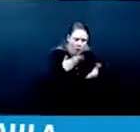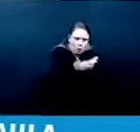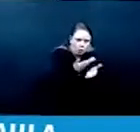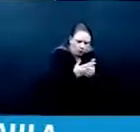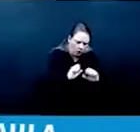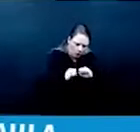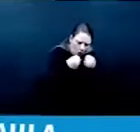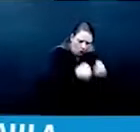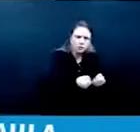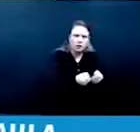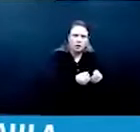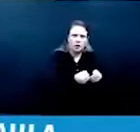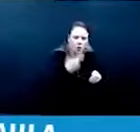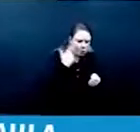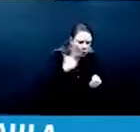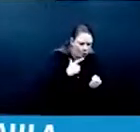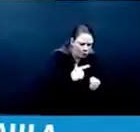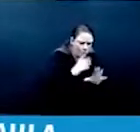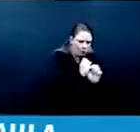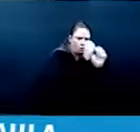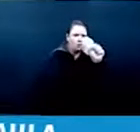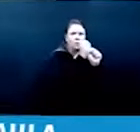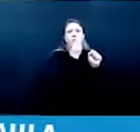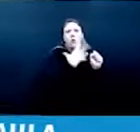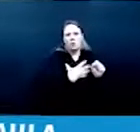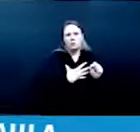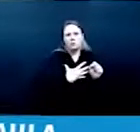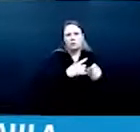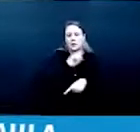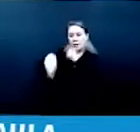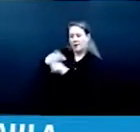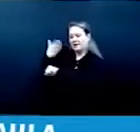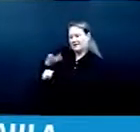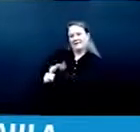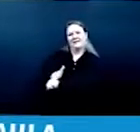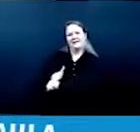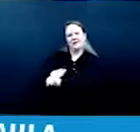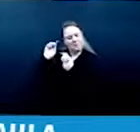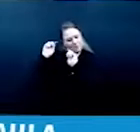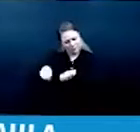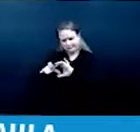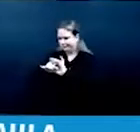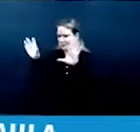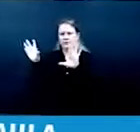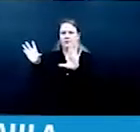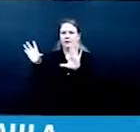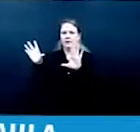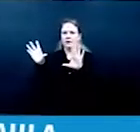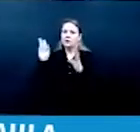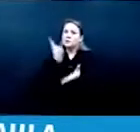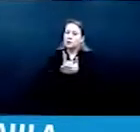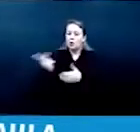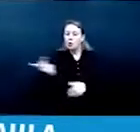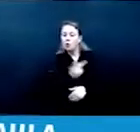menos obter a nota na escola para poder ir ao treinamento, para poder jogar o futebol. E isso era